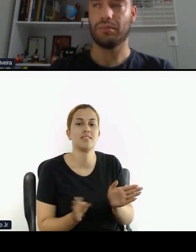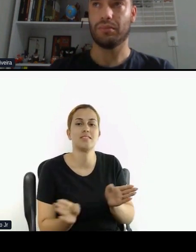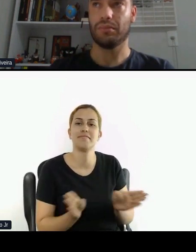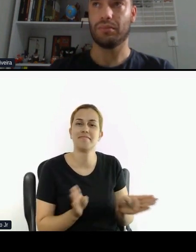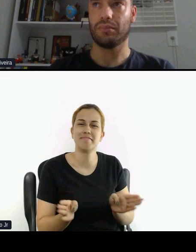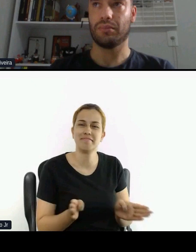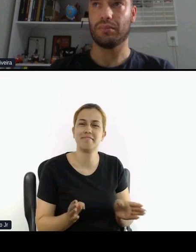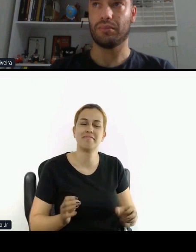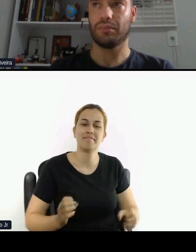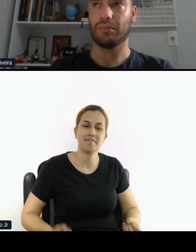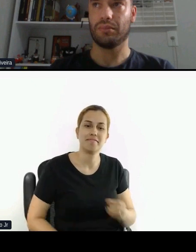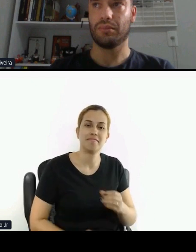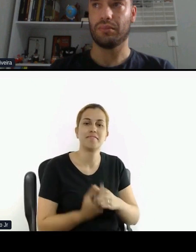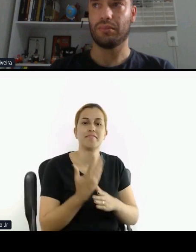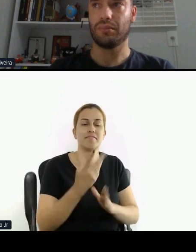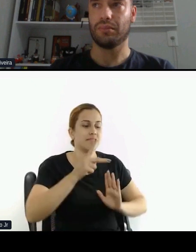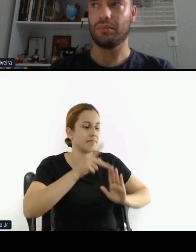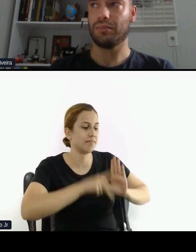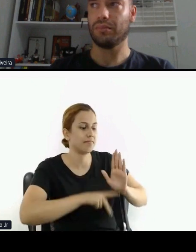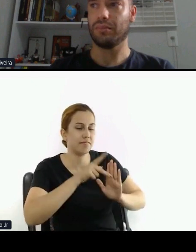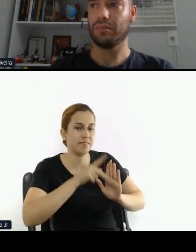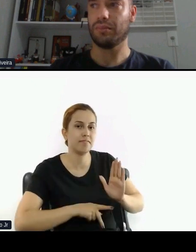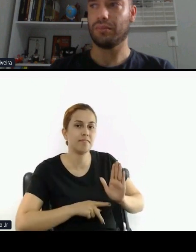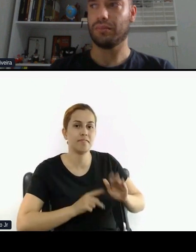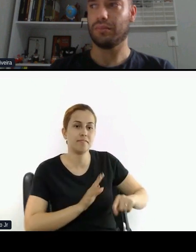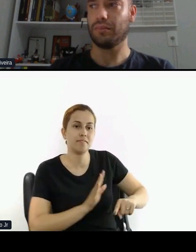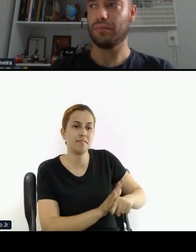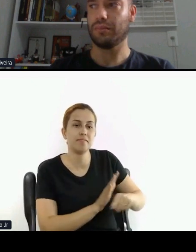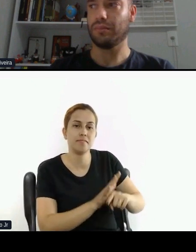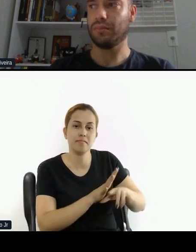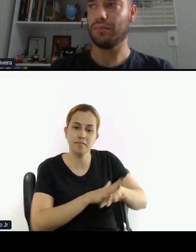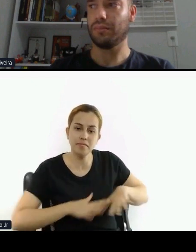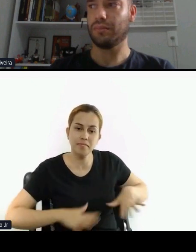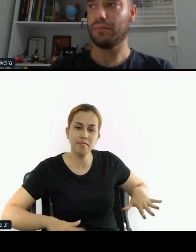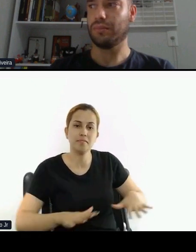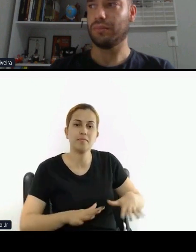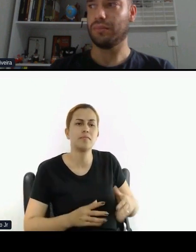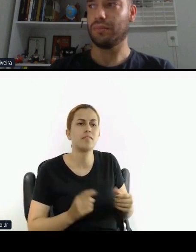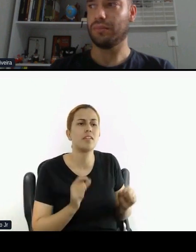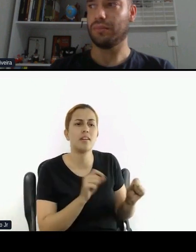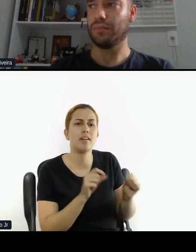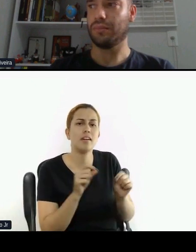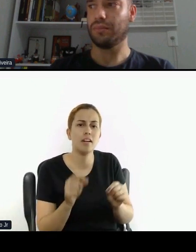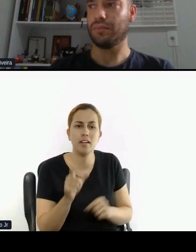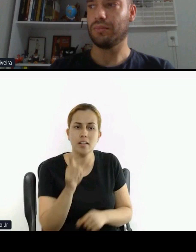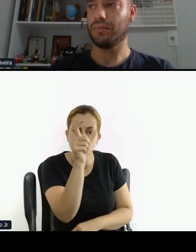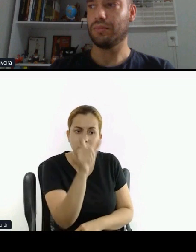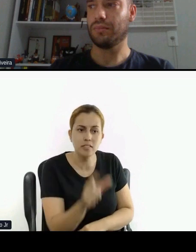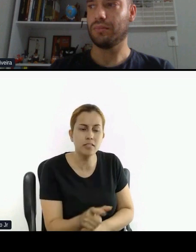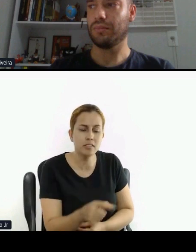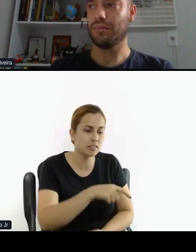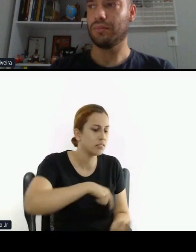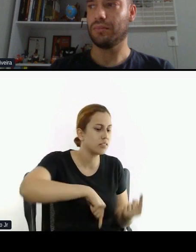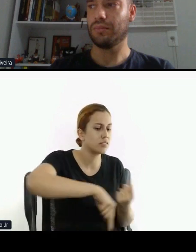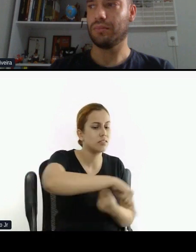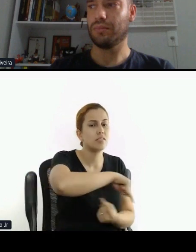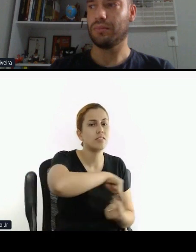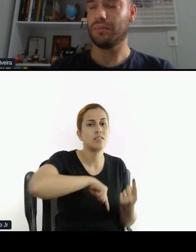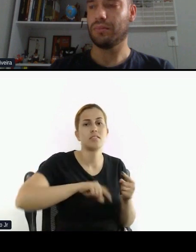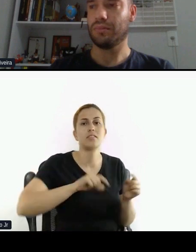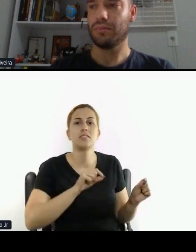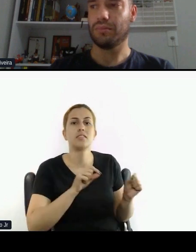ali um projeto, um plano, conscientizando as pessoas, quem nós vamos envolver, quem são as pessoas que vai ser envolvida nisso. Então,